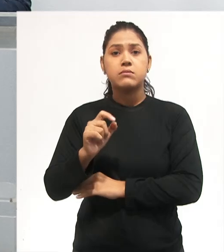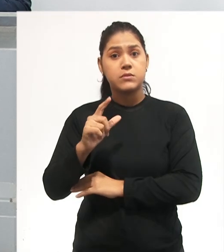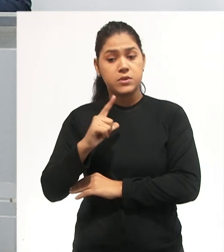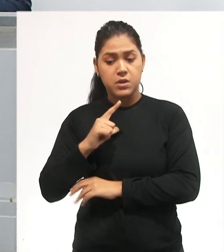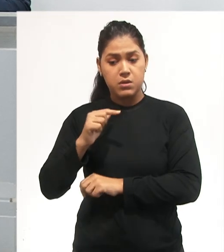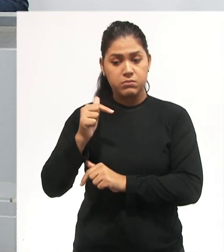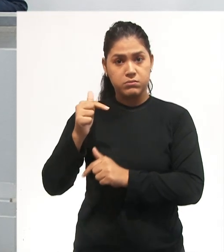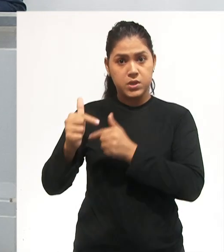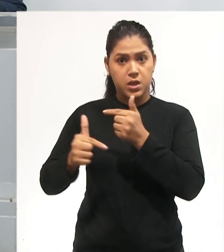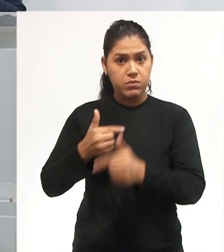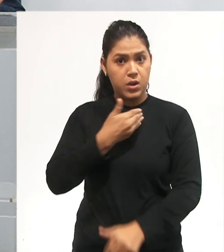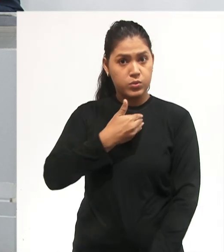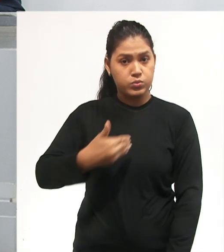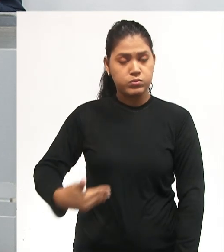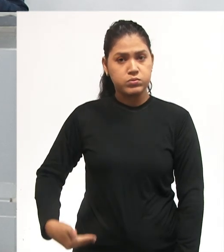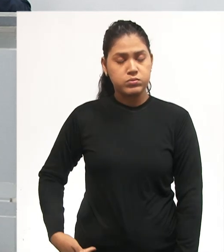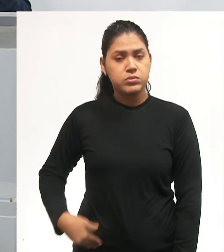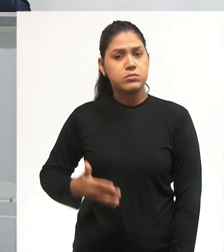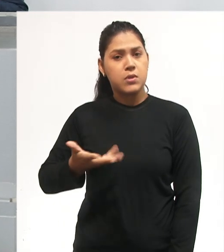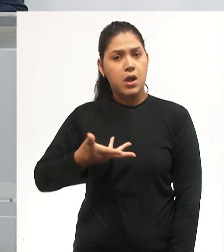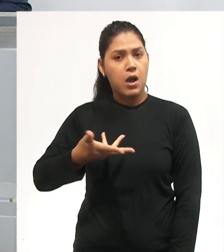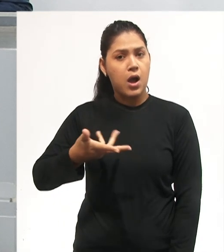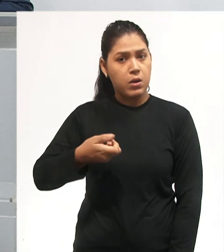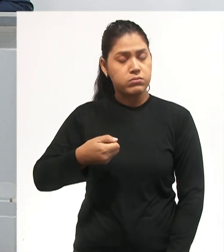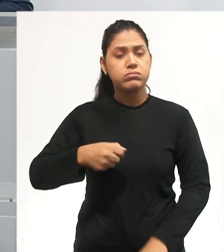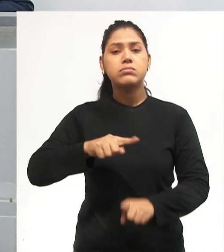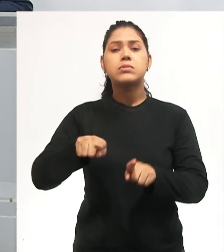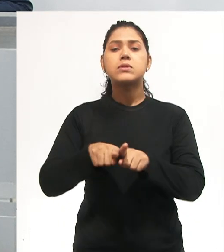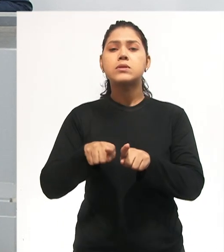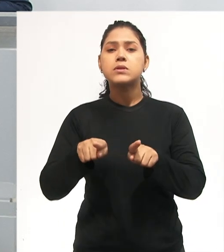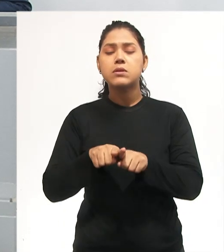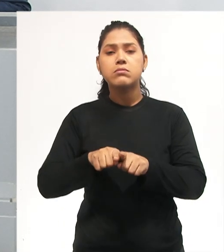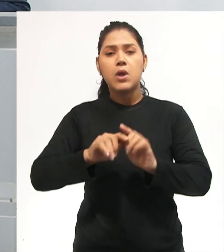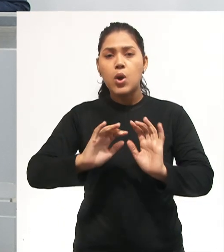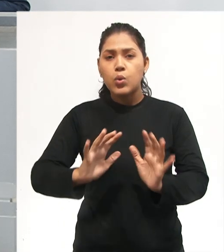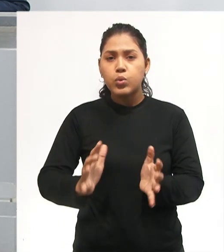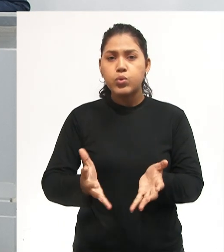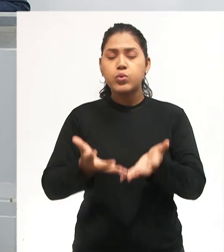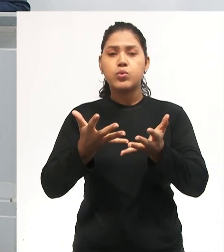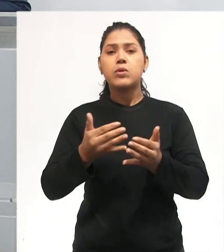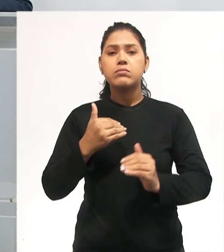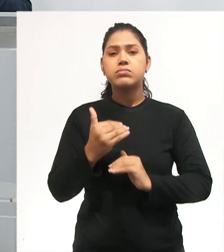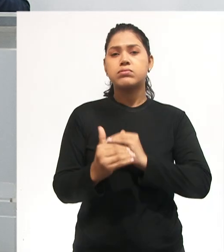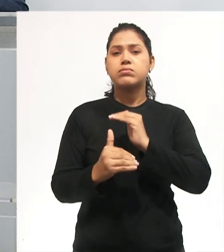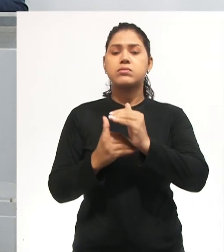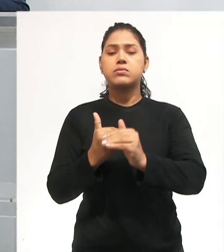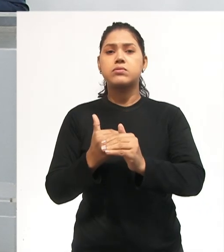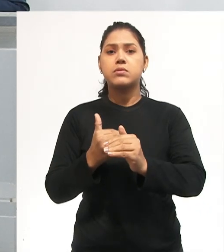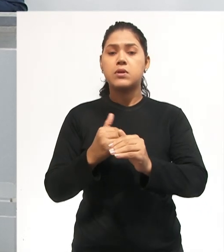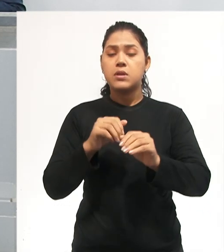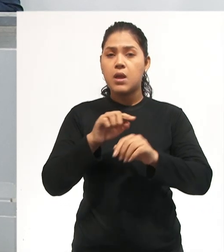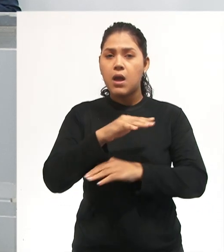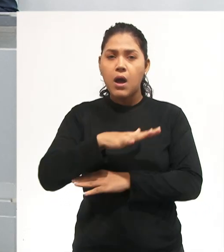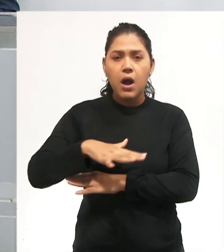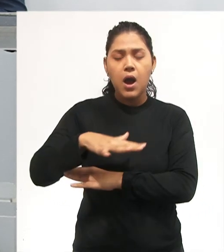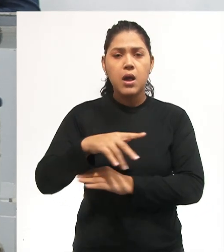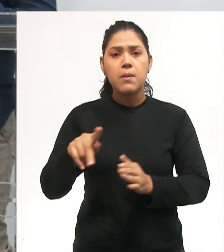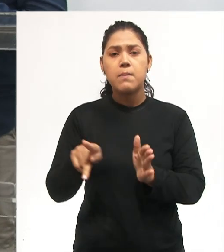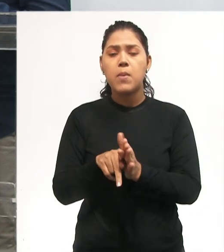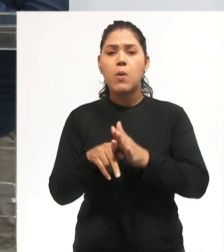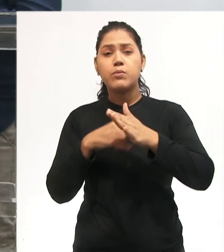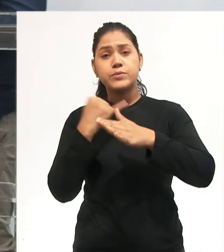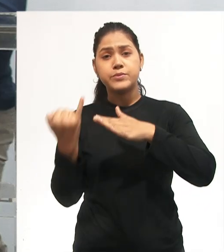dos serviços públicos mais ágeis e para fomentar o desenvolvimento de inovações no seu ambiente